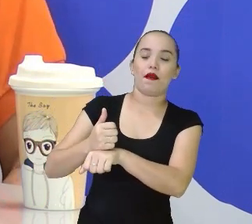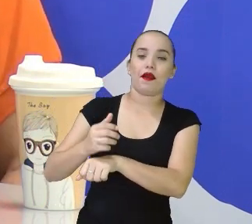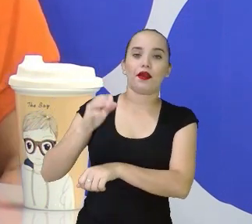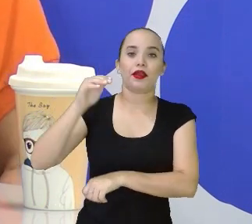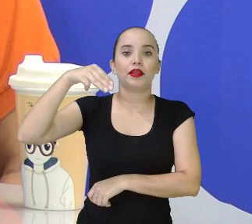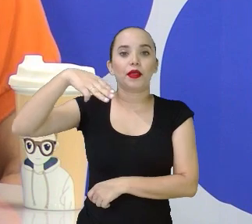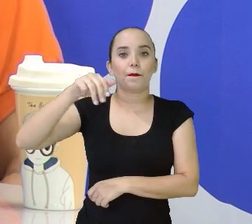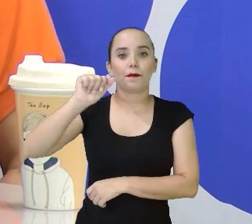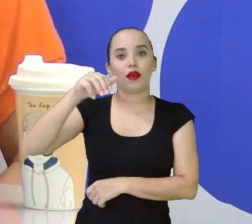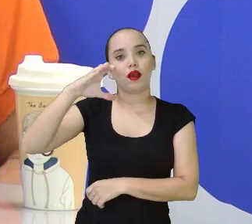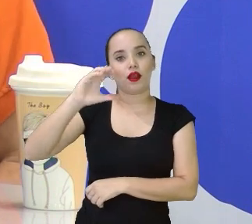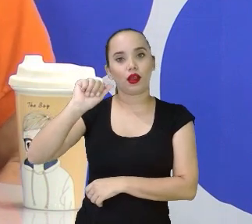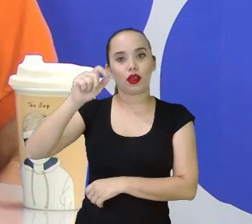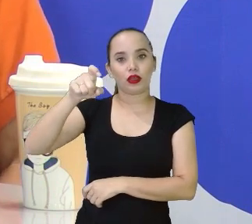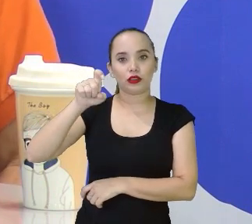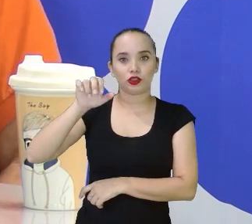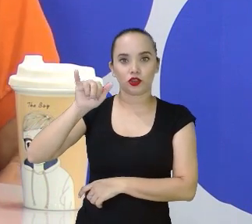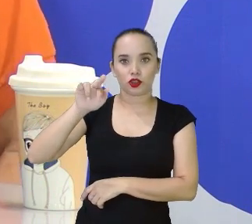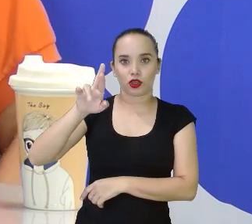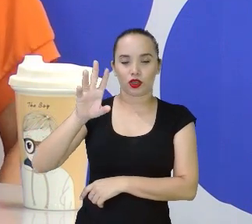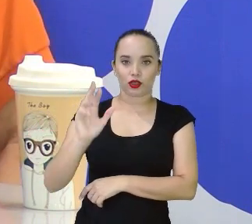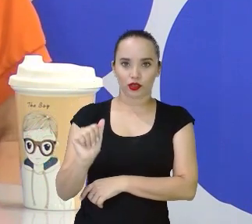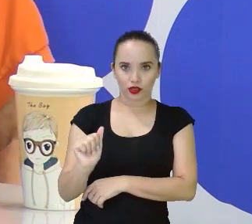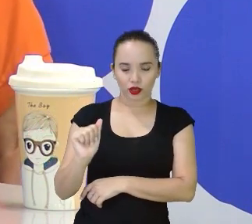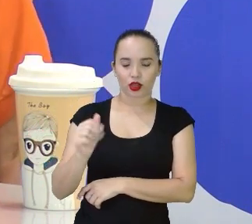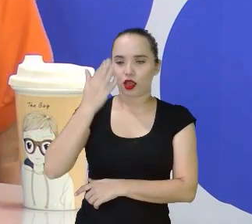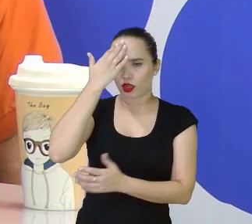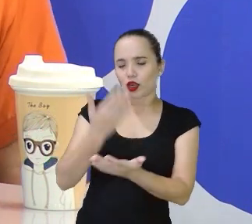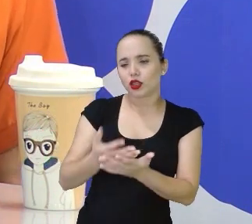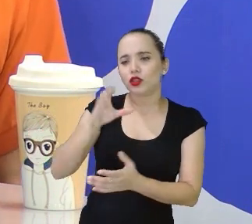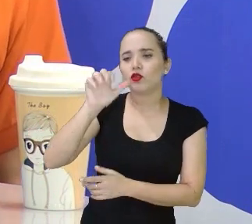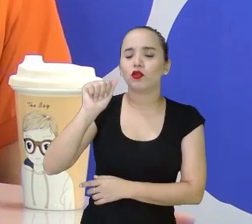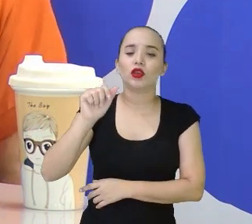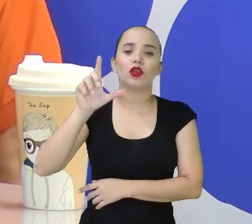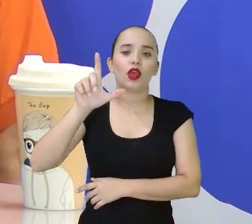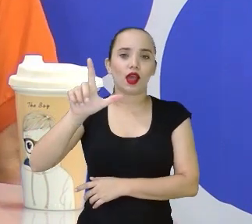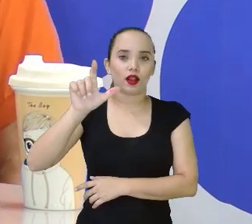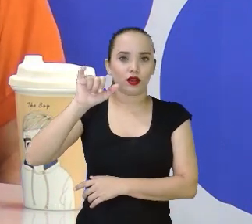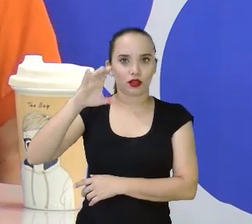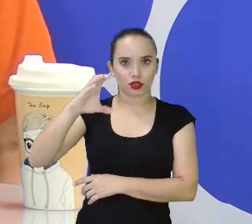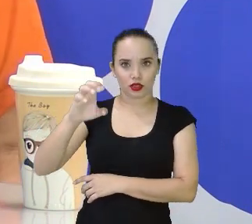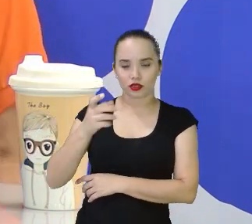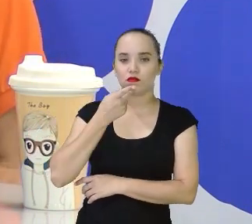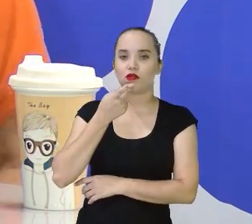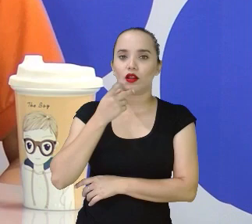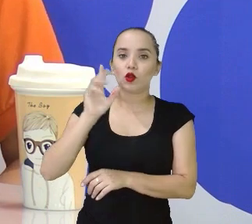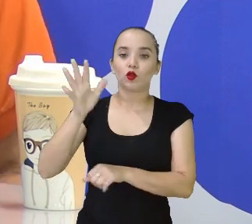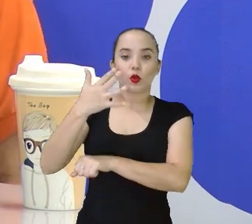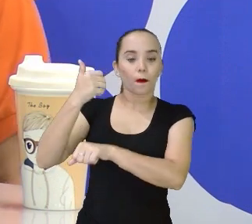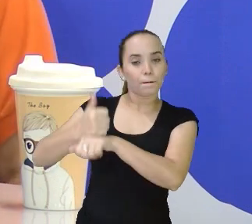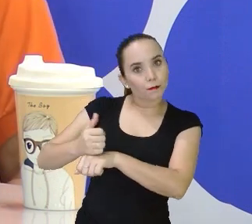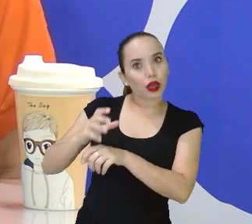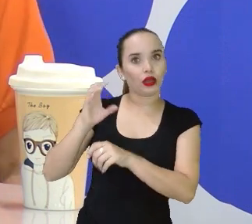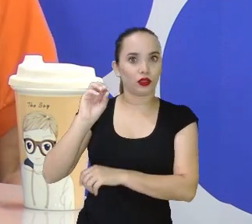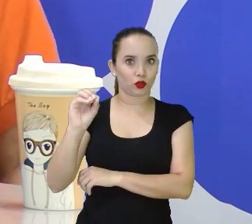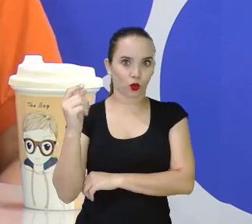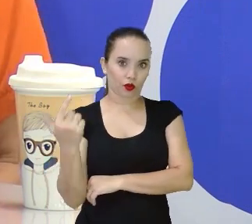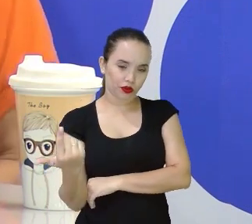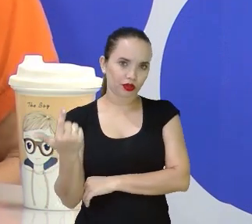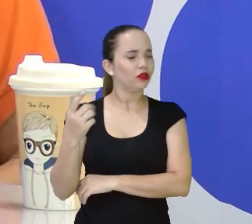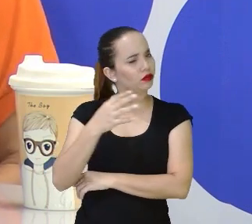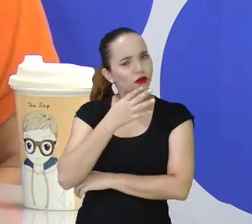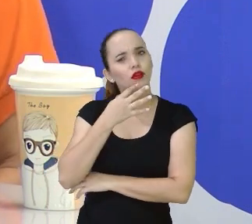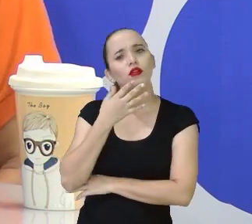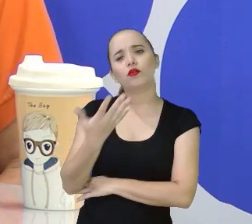ser que a Alice esteja dizendo que conhece o Parque de Olinda, porque como você também falou em Olinda, né? Pode ser que tenha algum parque lá em Olinda que ela